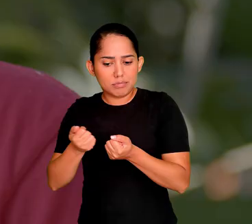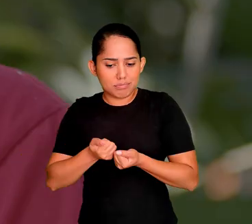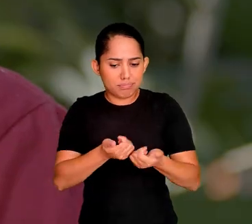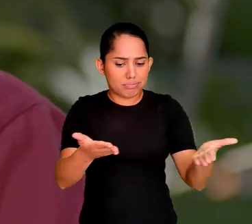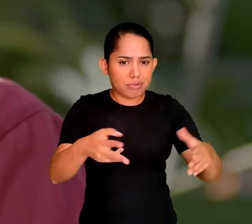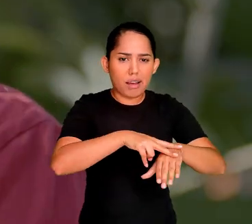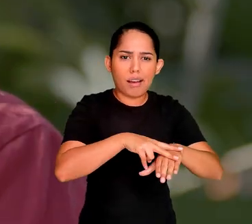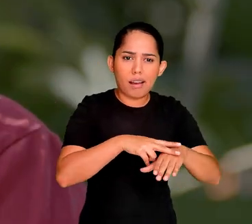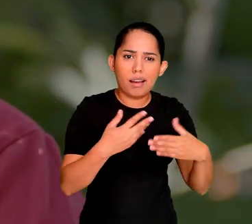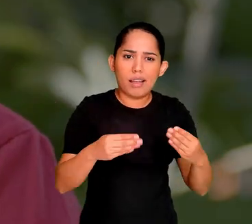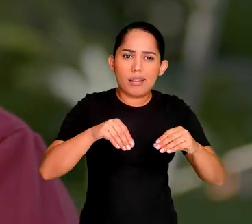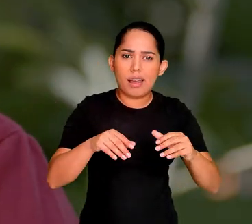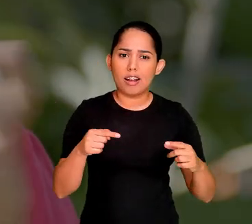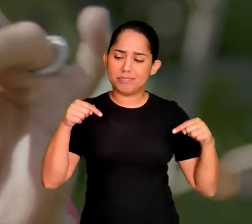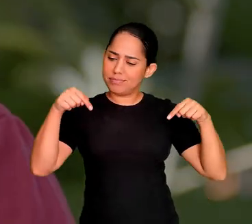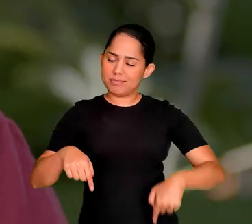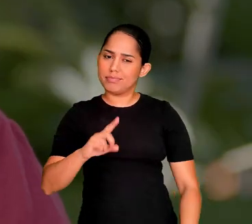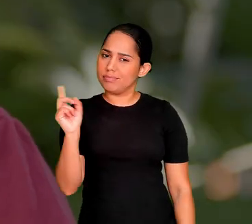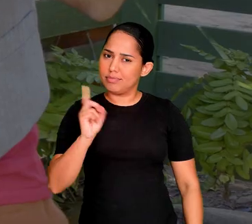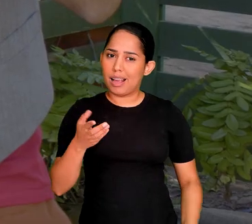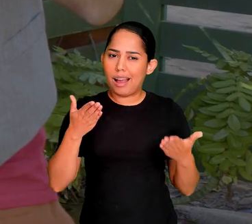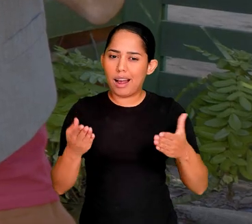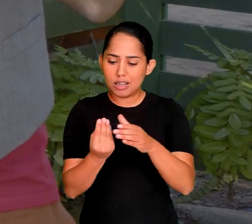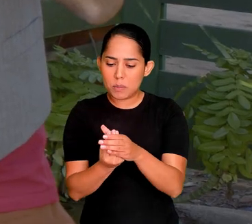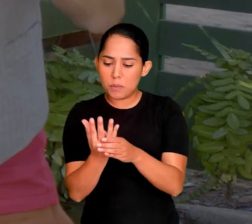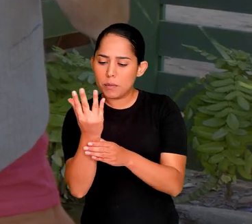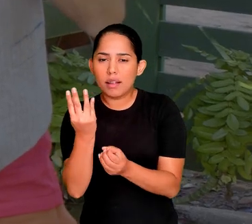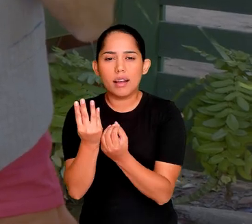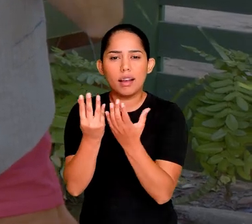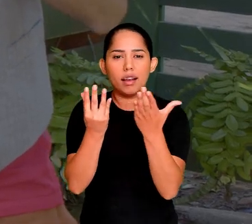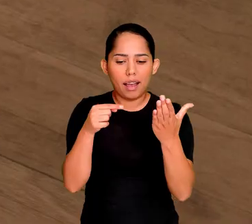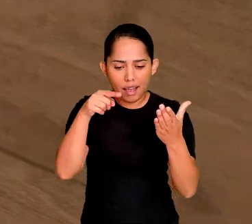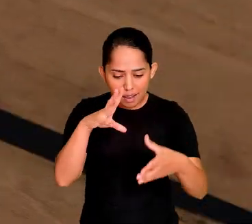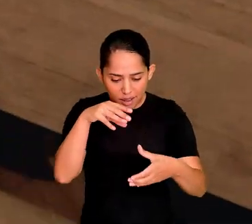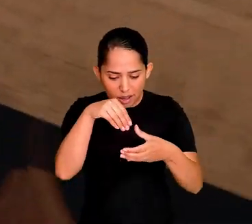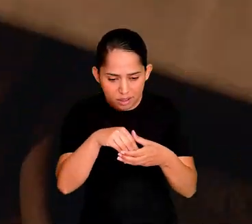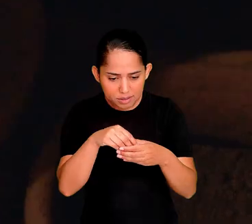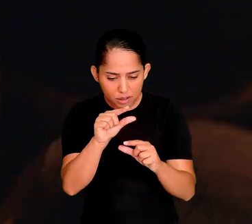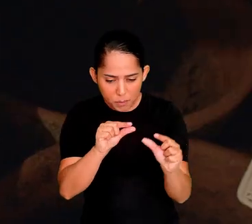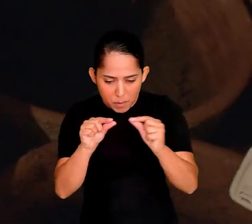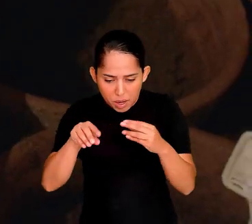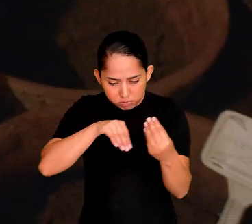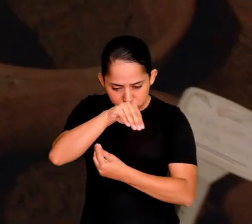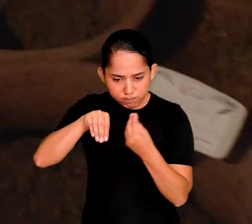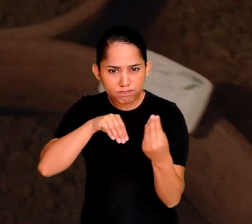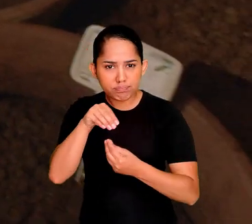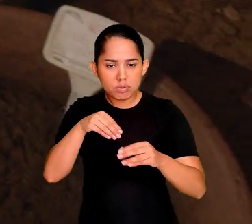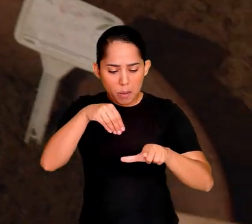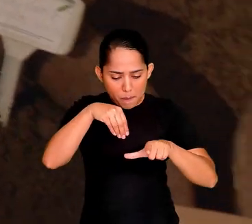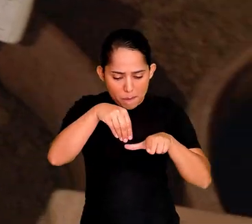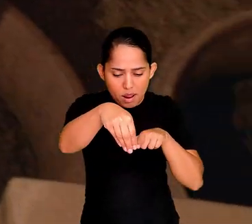terra. E aqui não, aqui a gente usa plantas, né, diferentes substâncias naturais que estimulam os processos